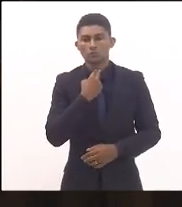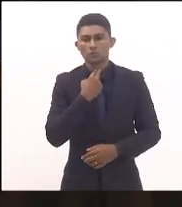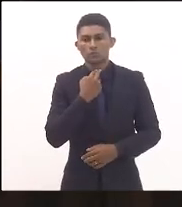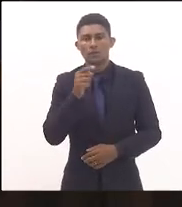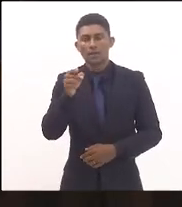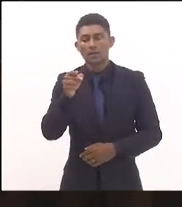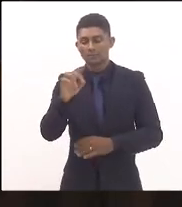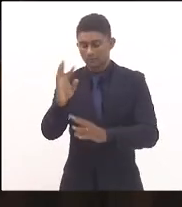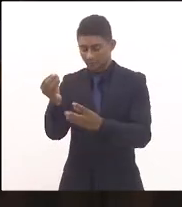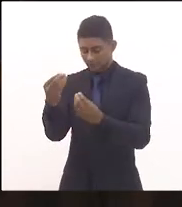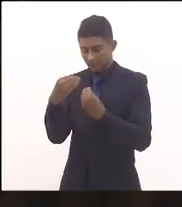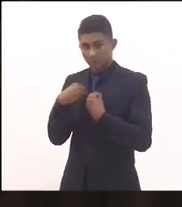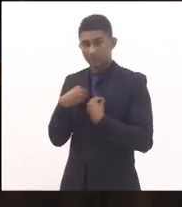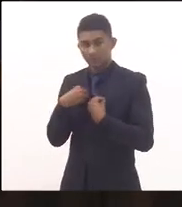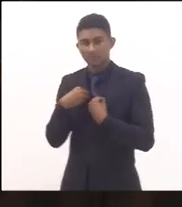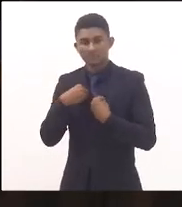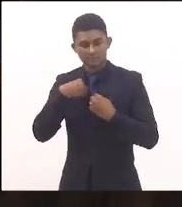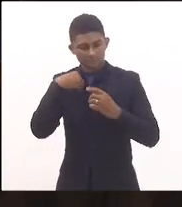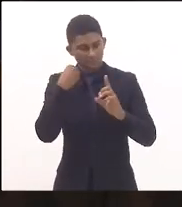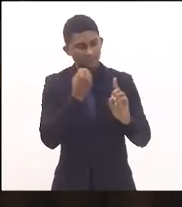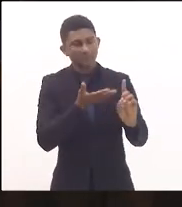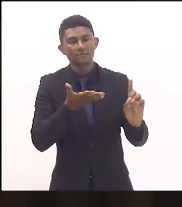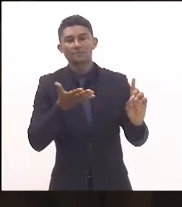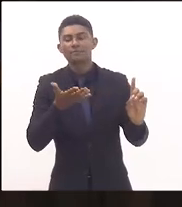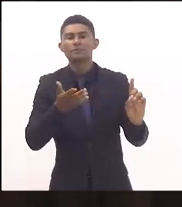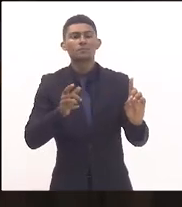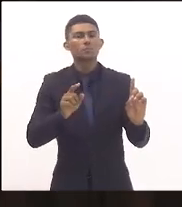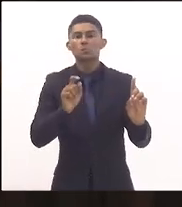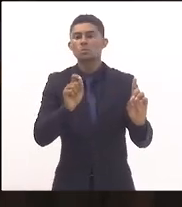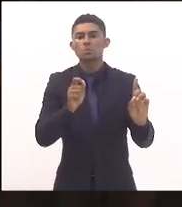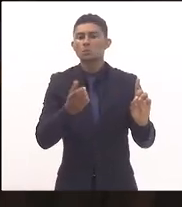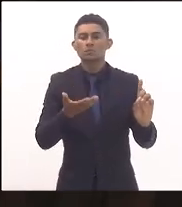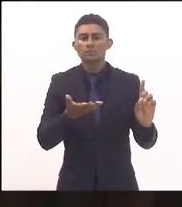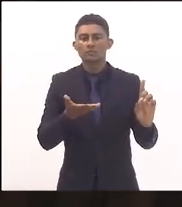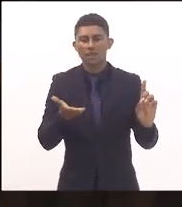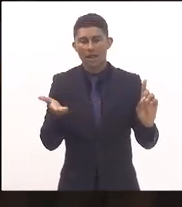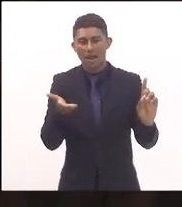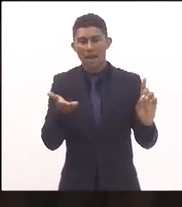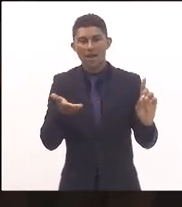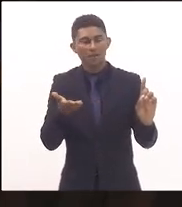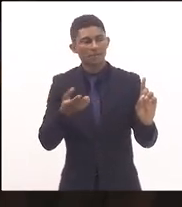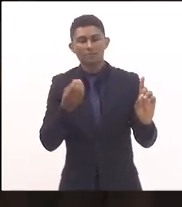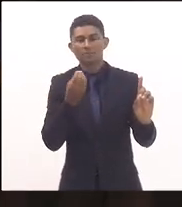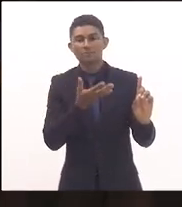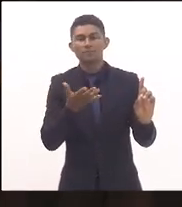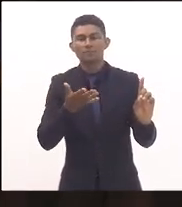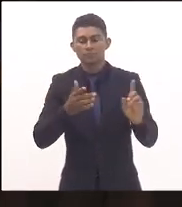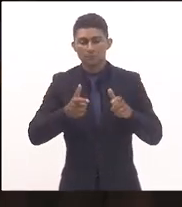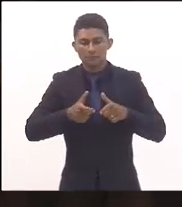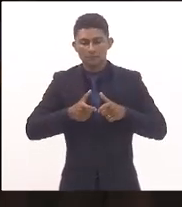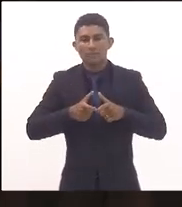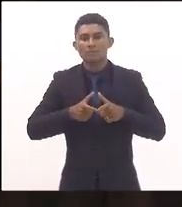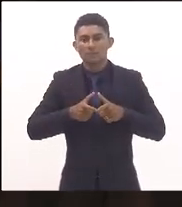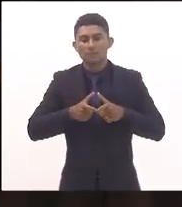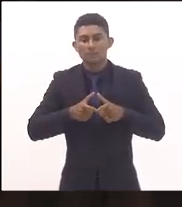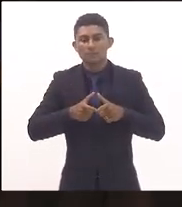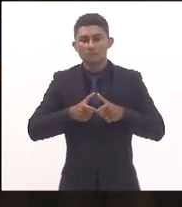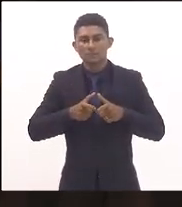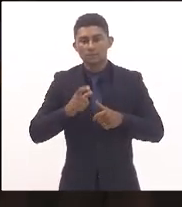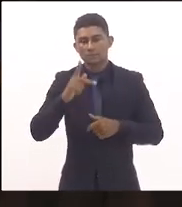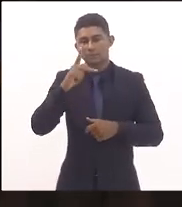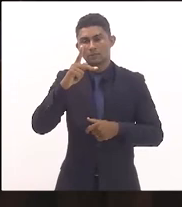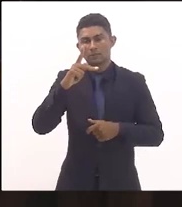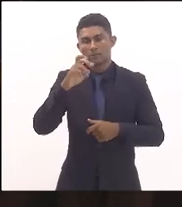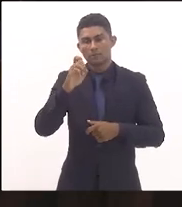incubilme de entregar esta comenda que vou fazer nesse momento que a medalha Pedro